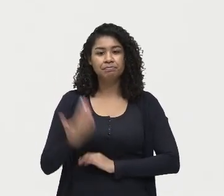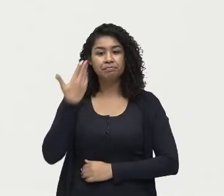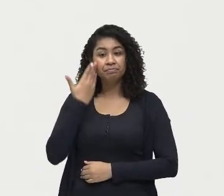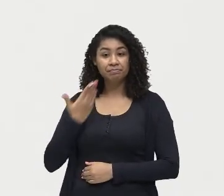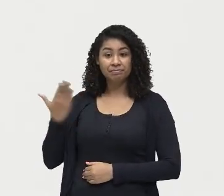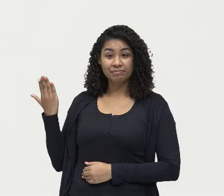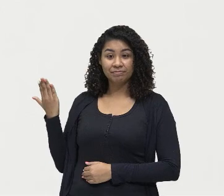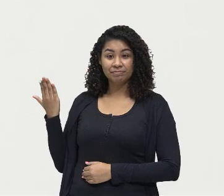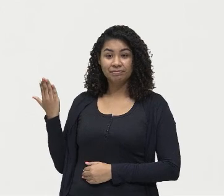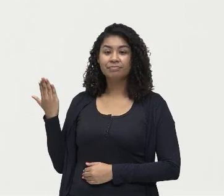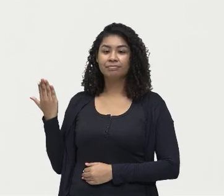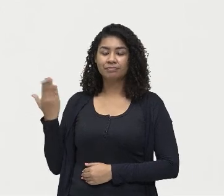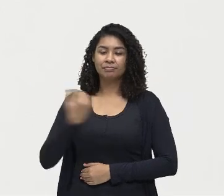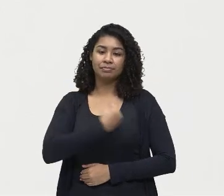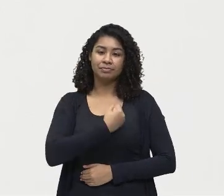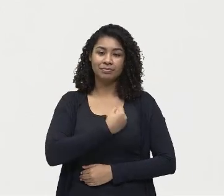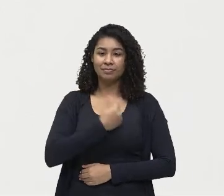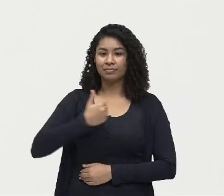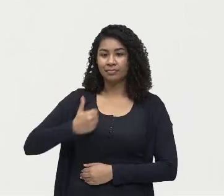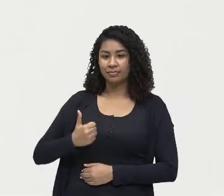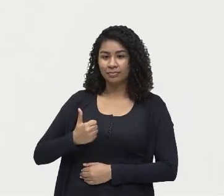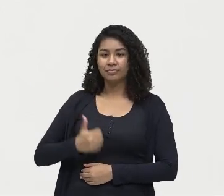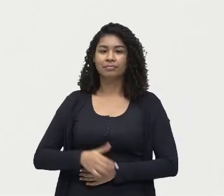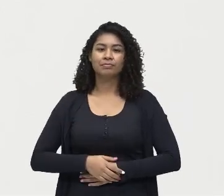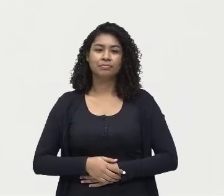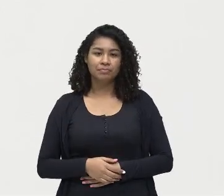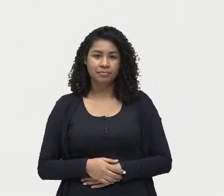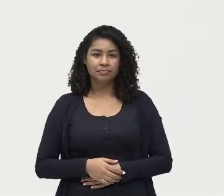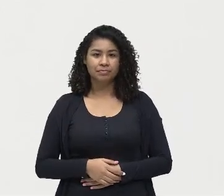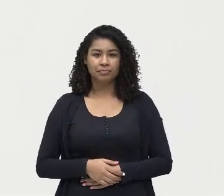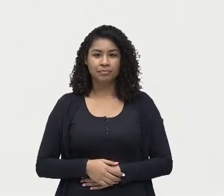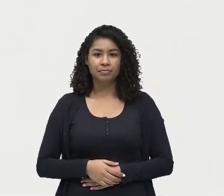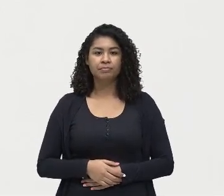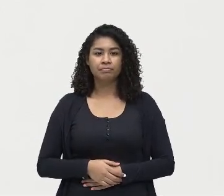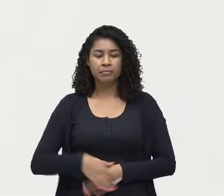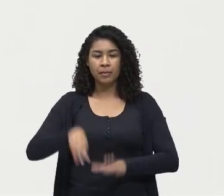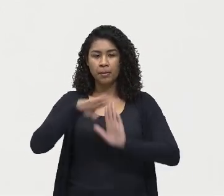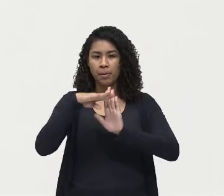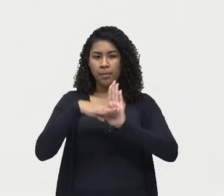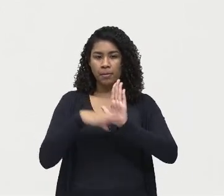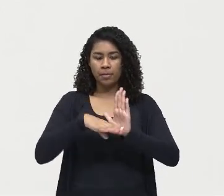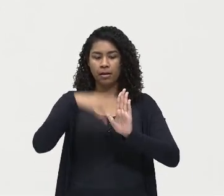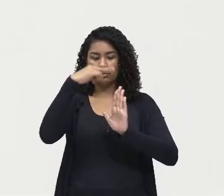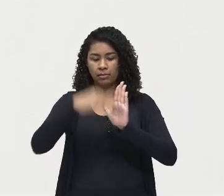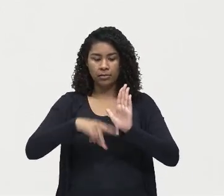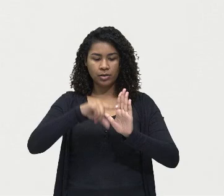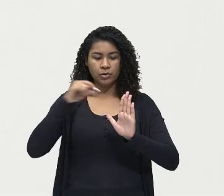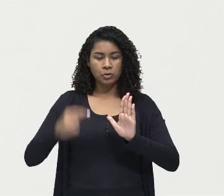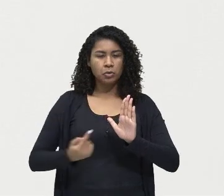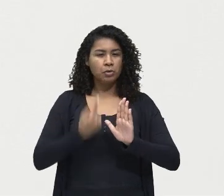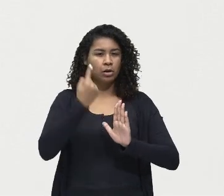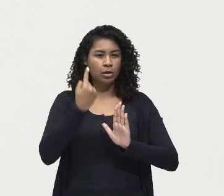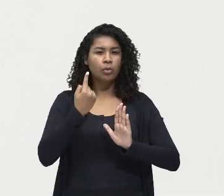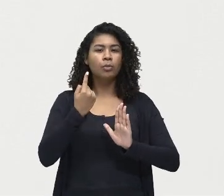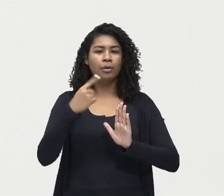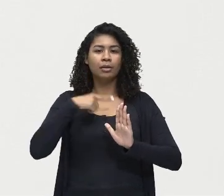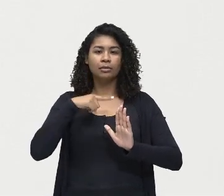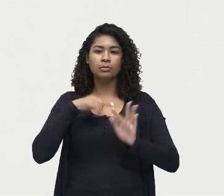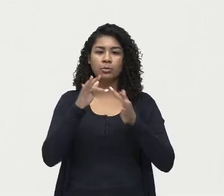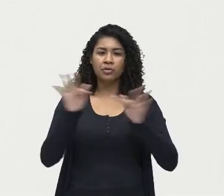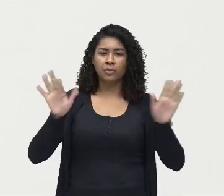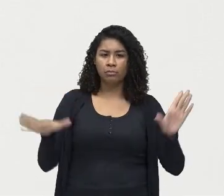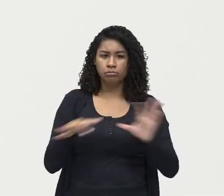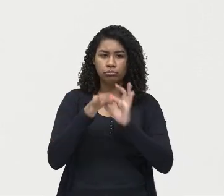primeira questão. Primeira questão, Brasil Escola Adaptado, assinale a alternativa que possui uma oração